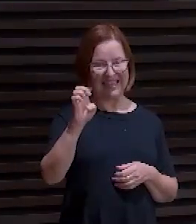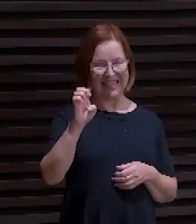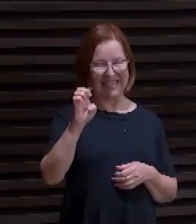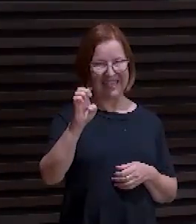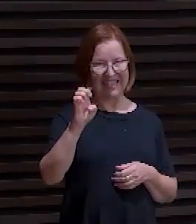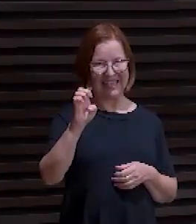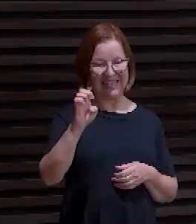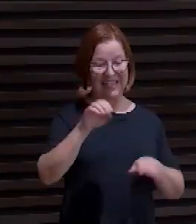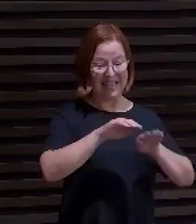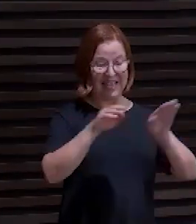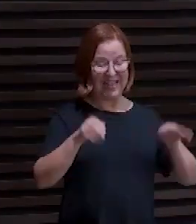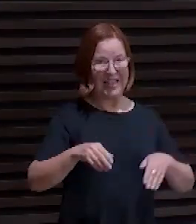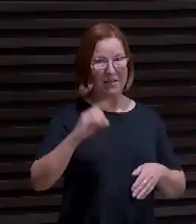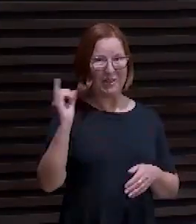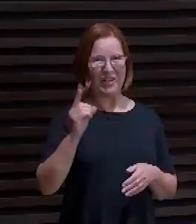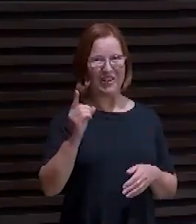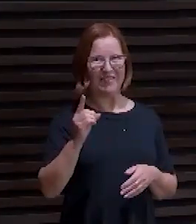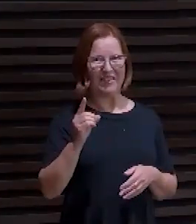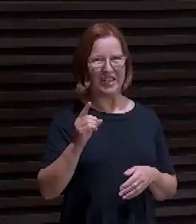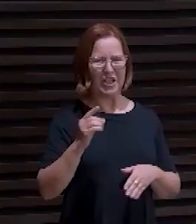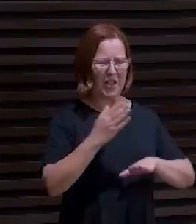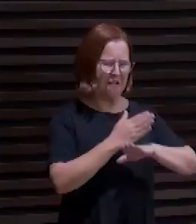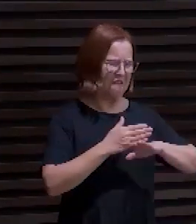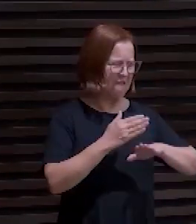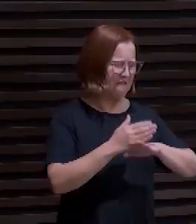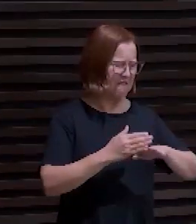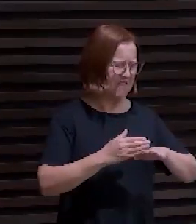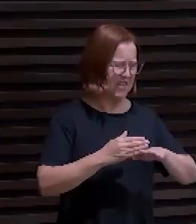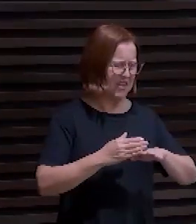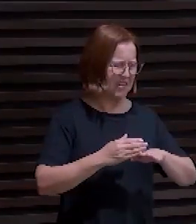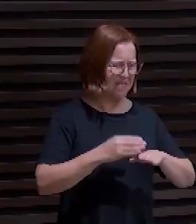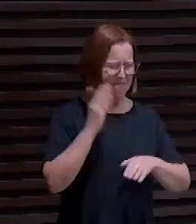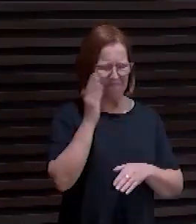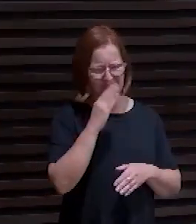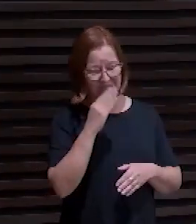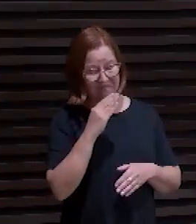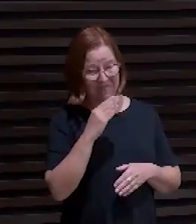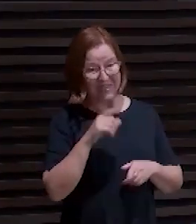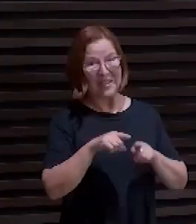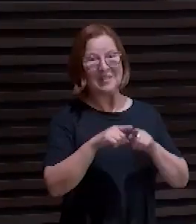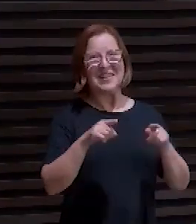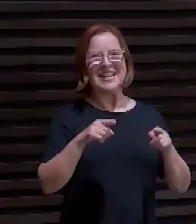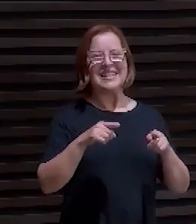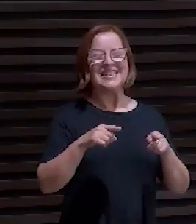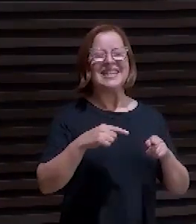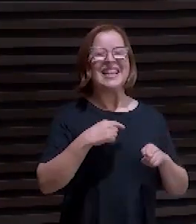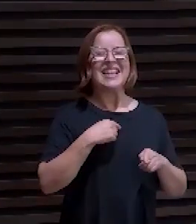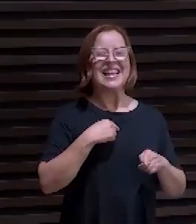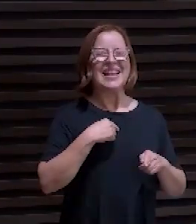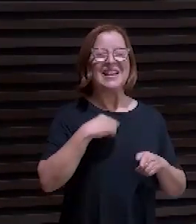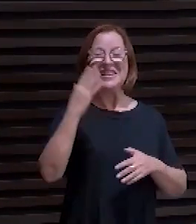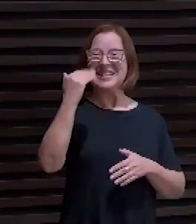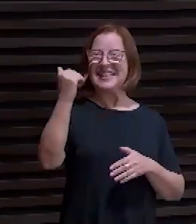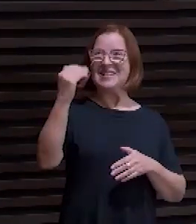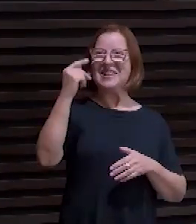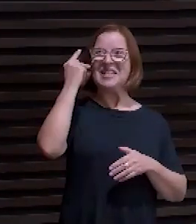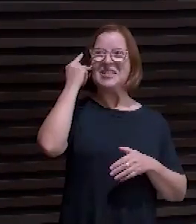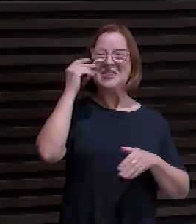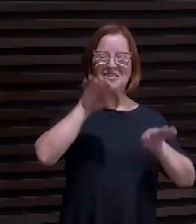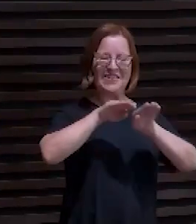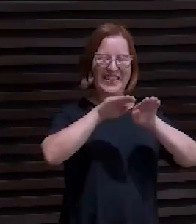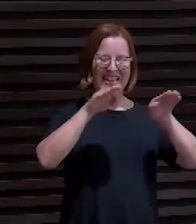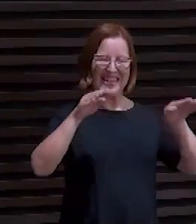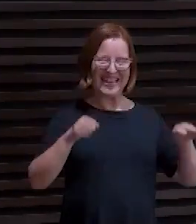mal cheiroso, indigno, mas eu estou convidado para o banquete do